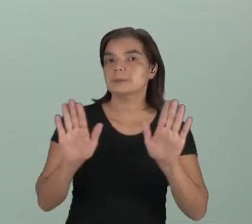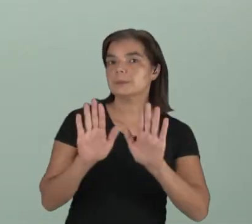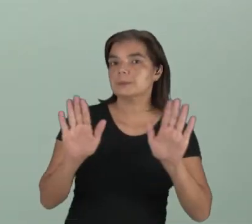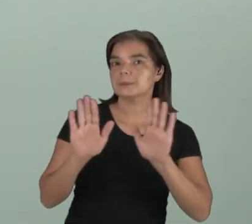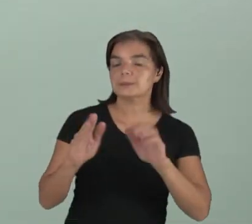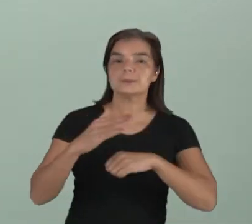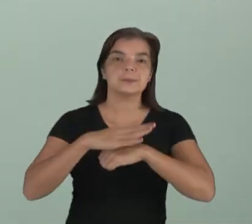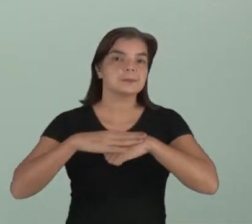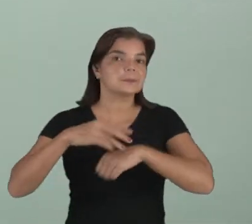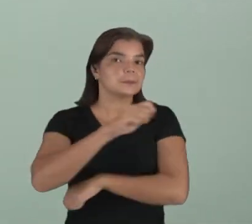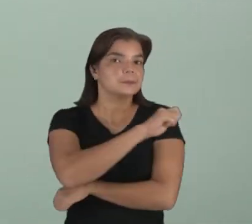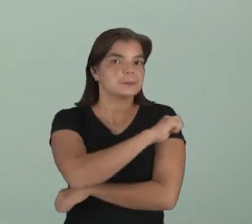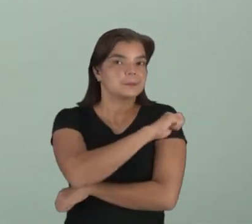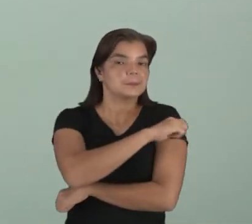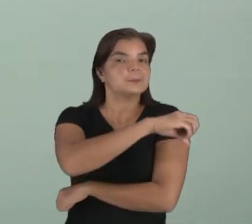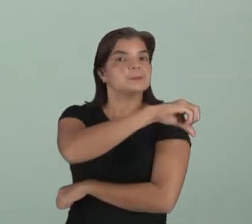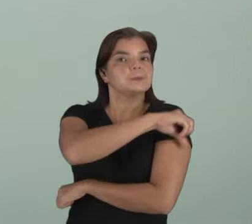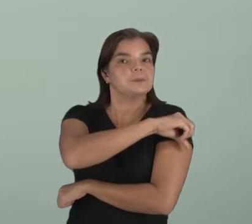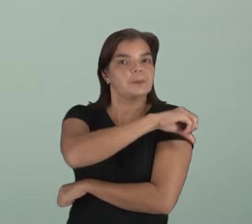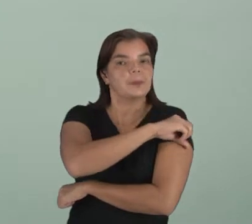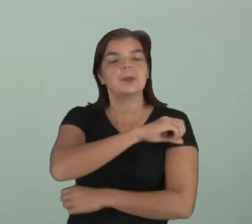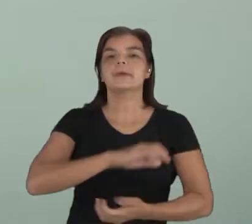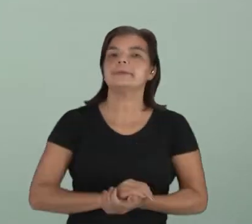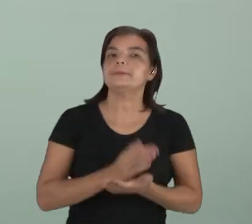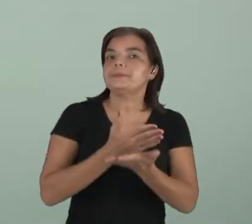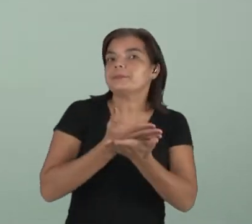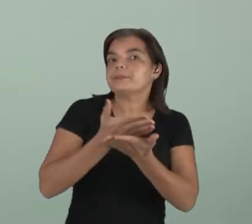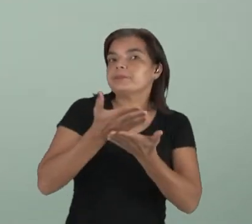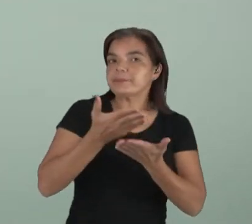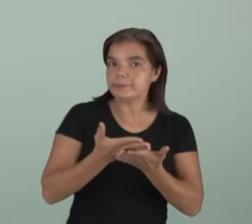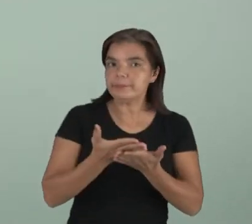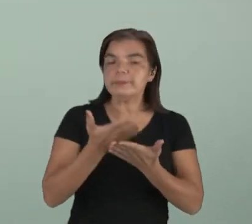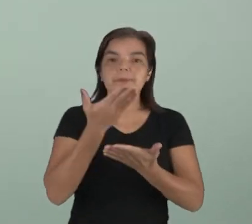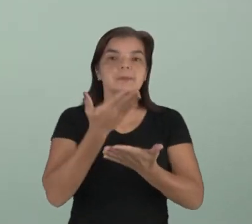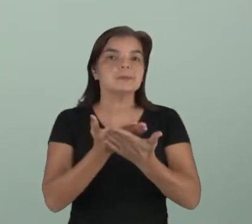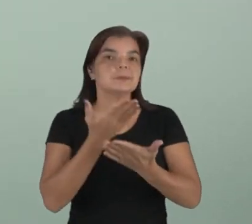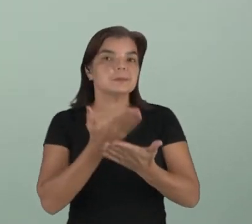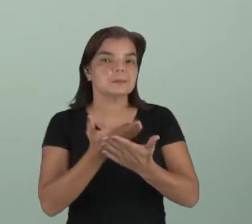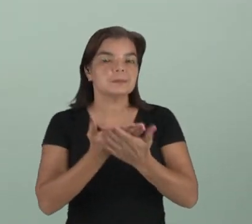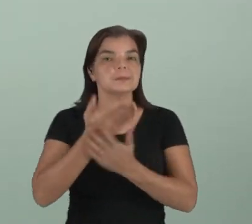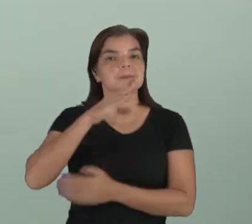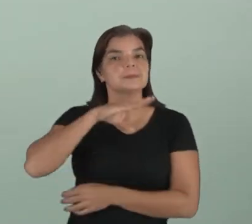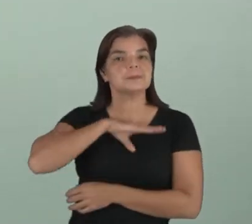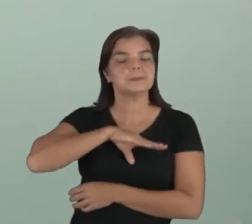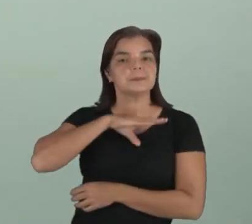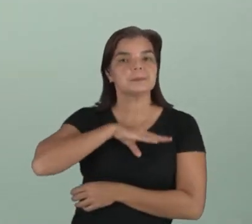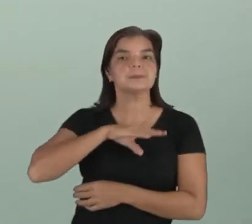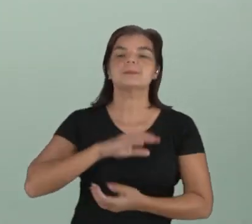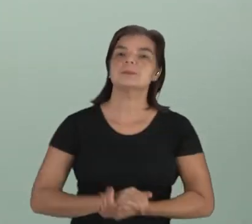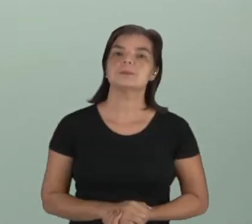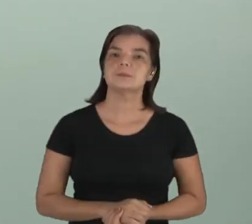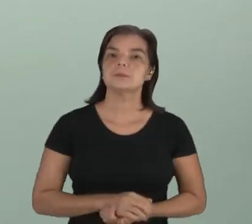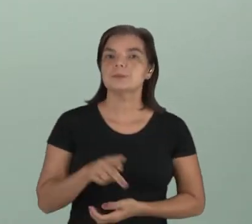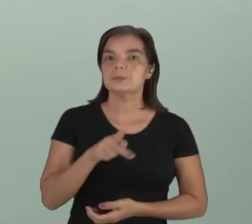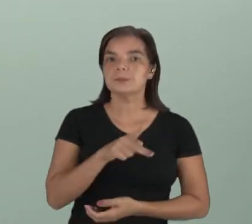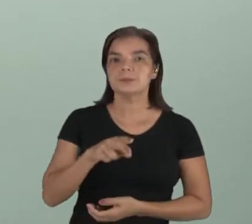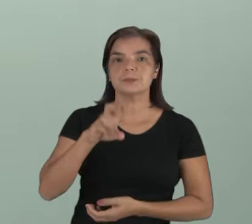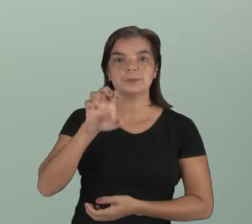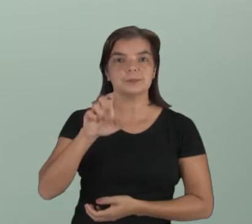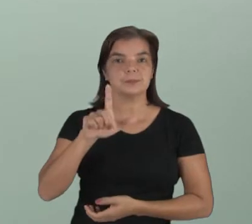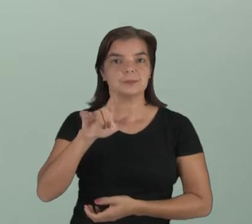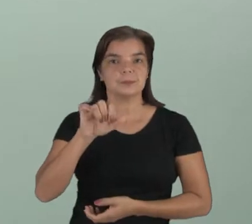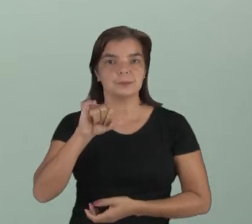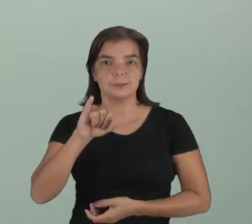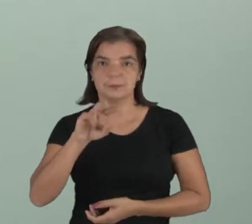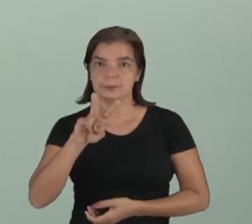Olá, queridos alunos do nono ano! Vamos iniciar mais uma aula de língua portuguesa. Eu sou a professora